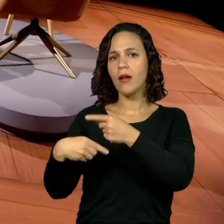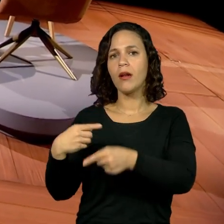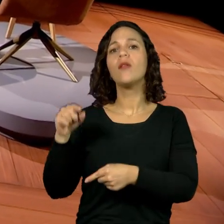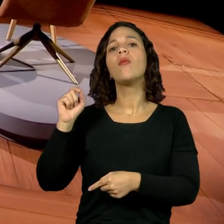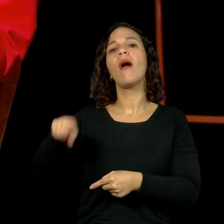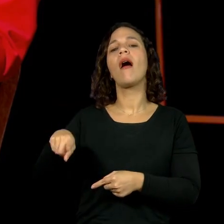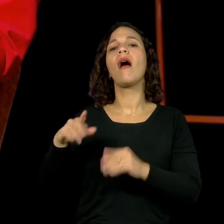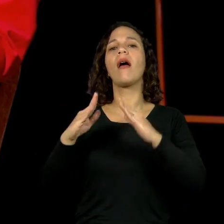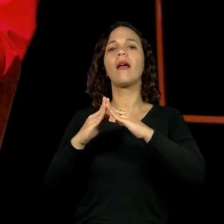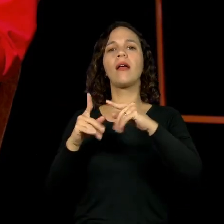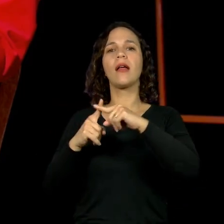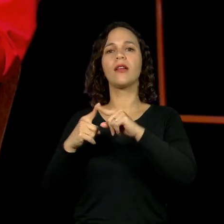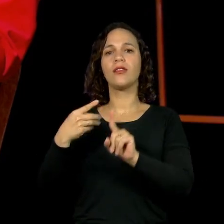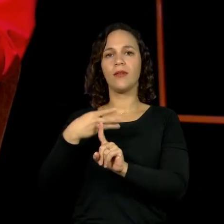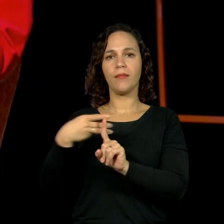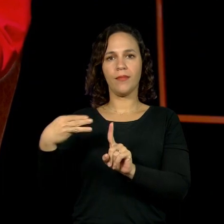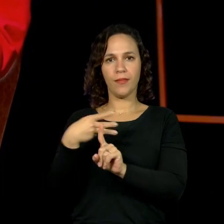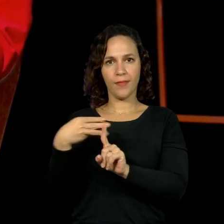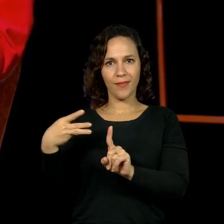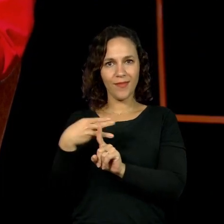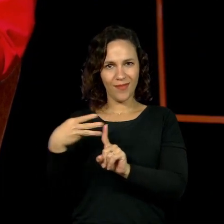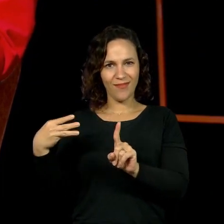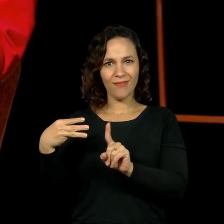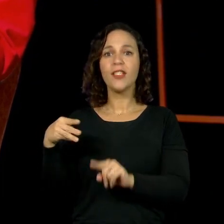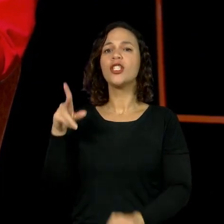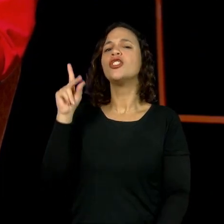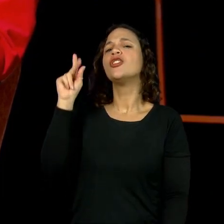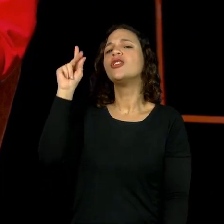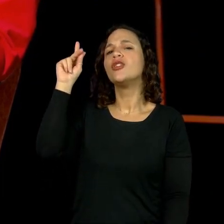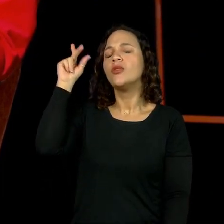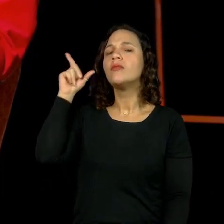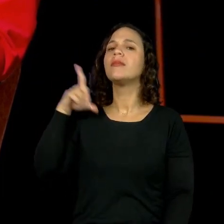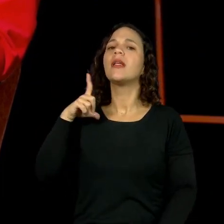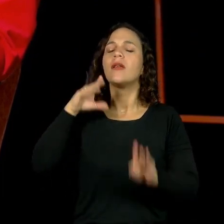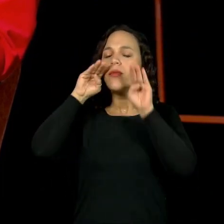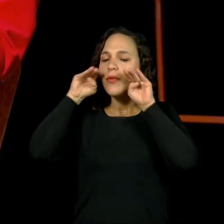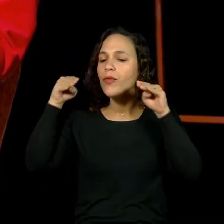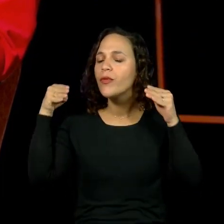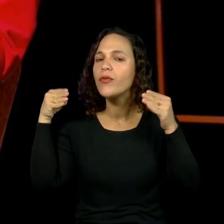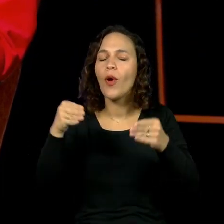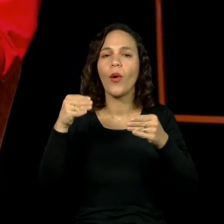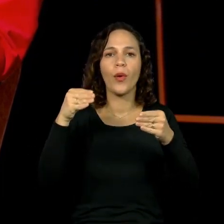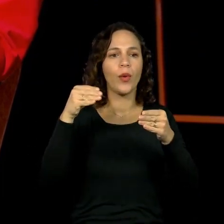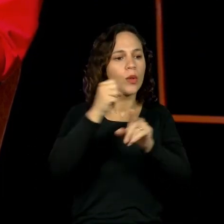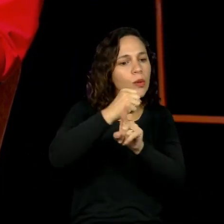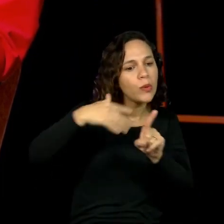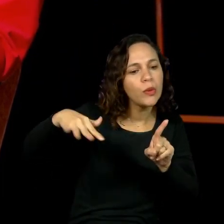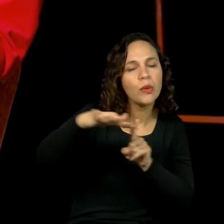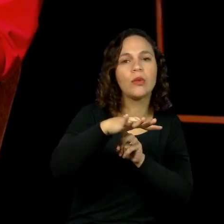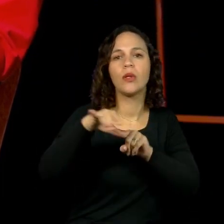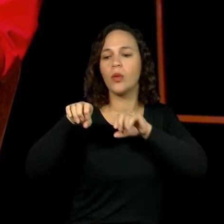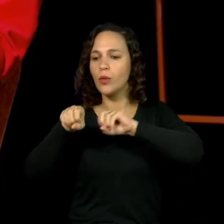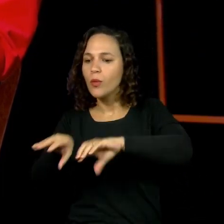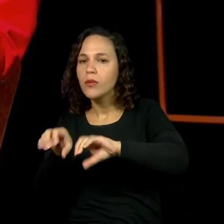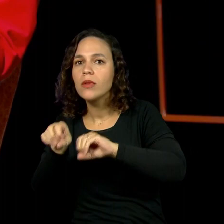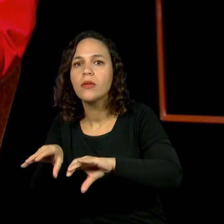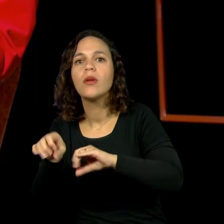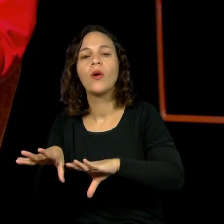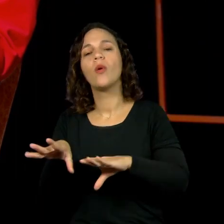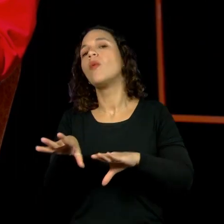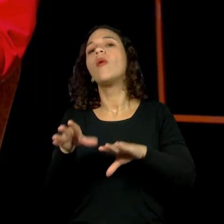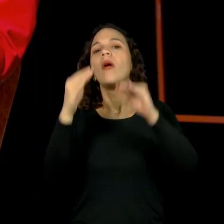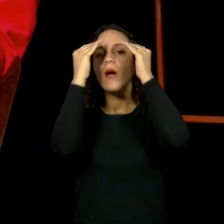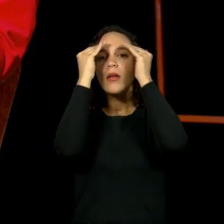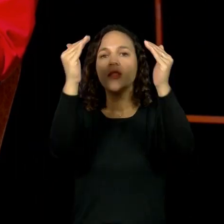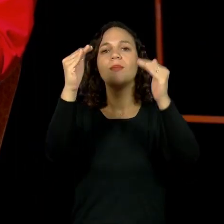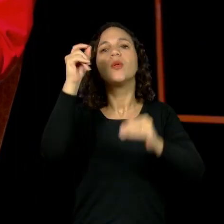tradicionalmente metodista, né? Do antigo metodismo, que tinha preocupação social, que tinha preocupação com a educação, preocupação com respeito com a